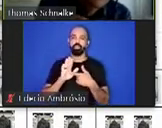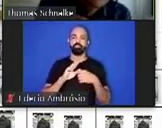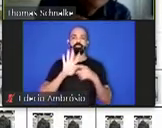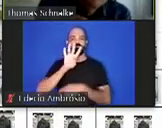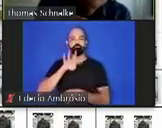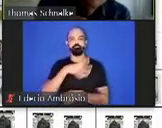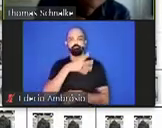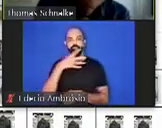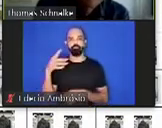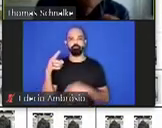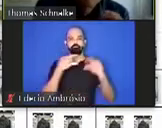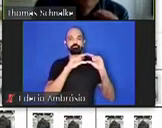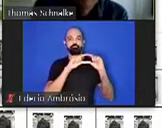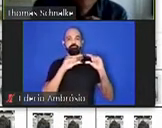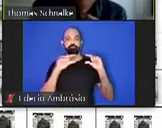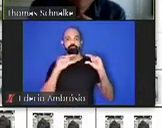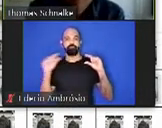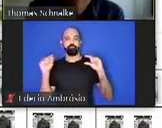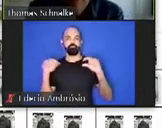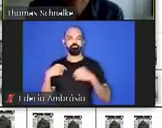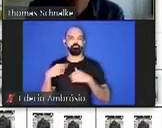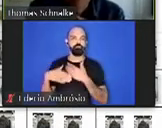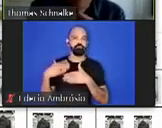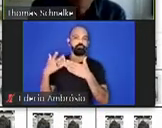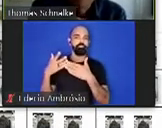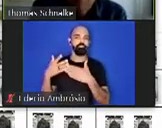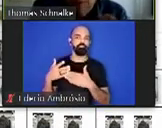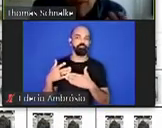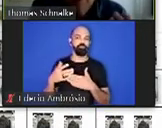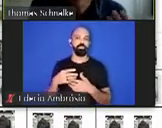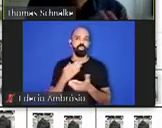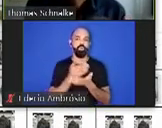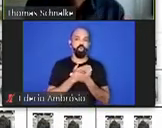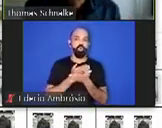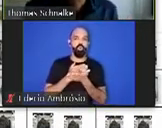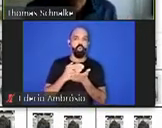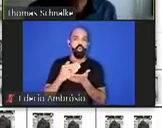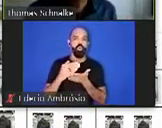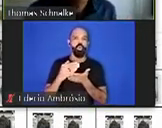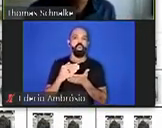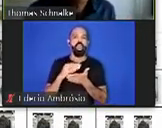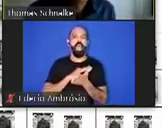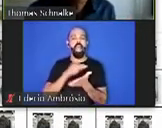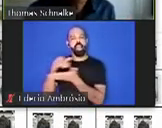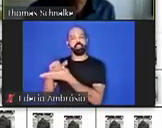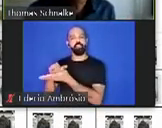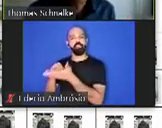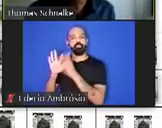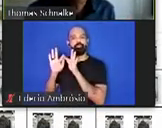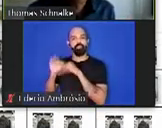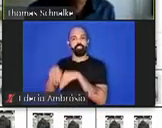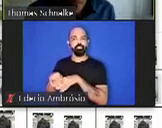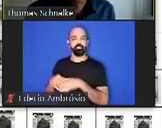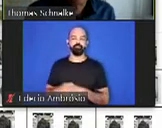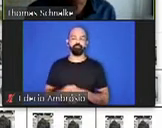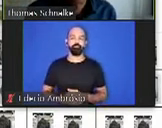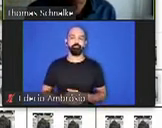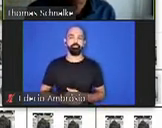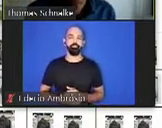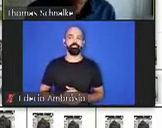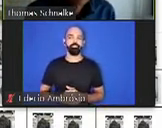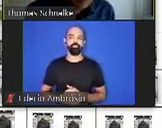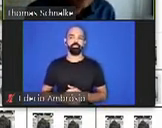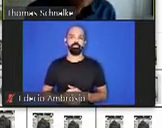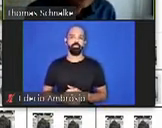ao longo do seu desenvolvimento, desde o início até o estágio final, que poderia